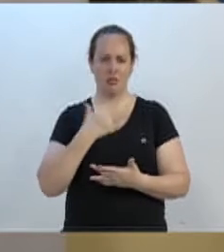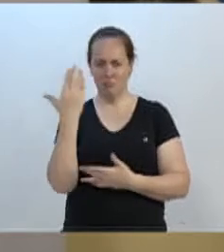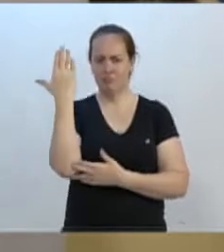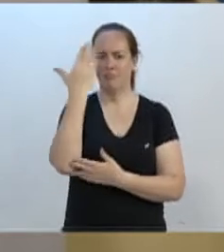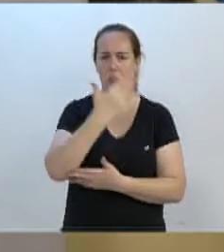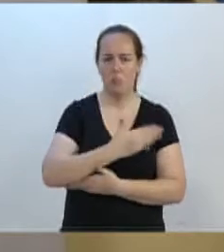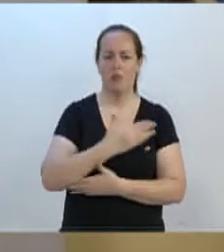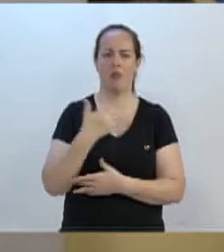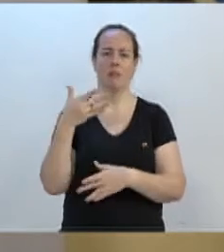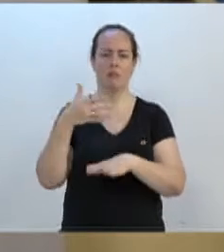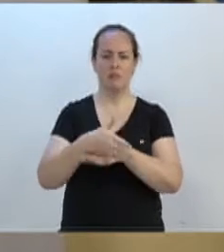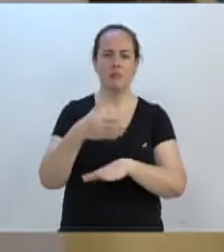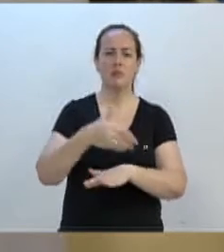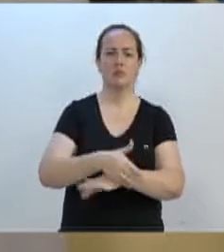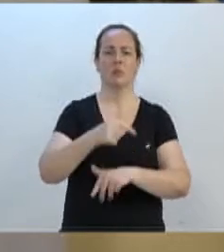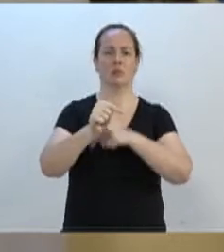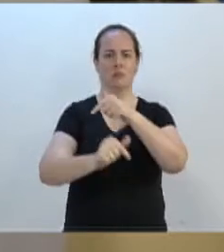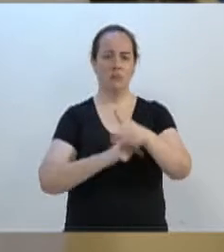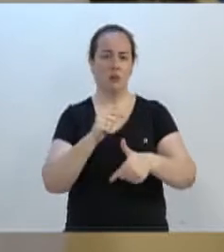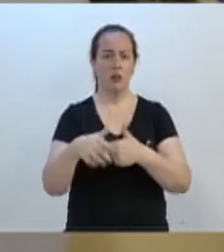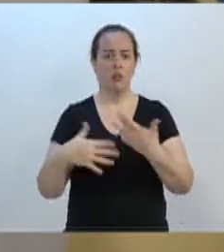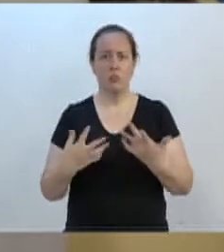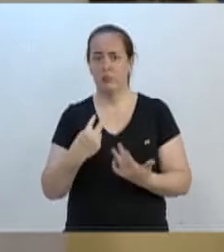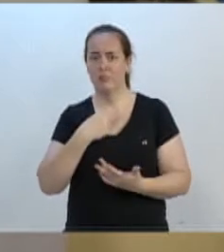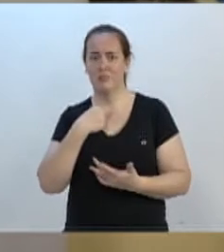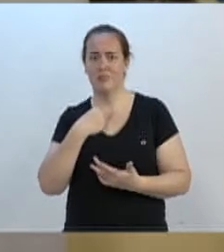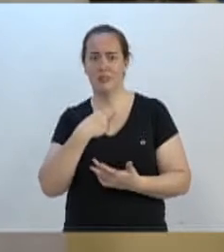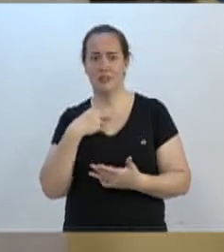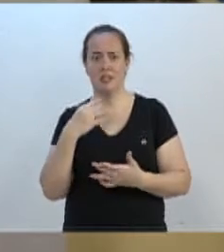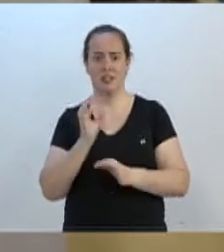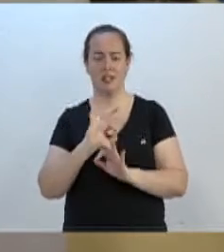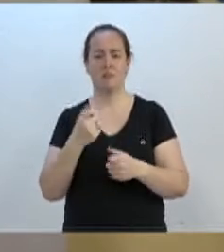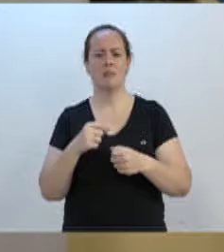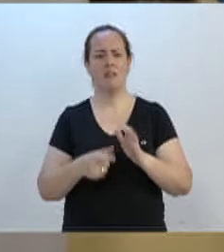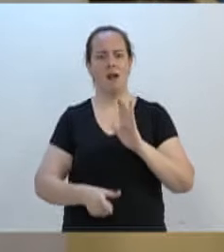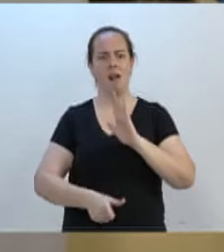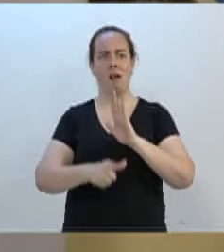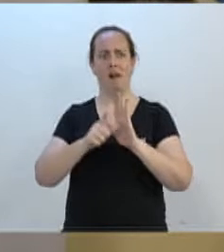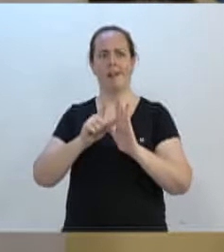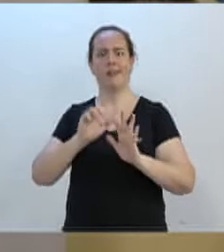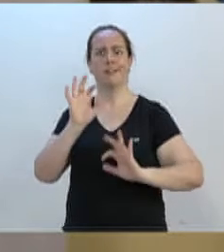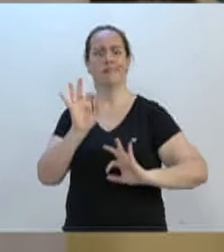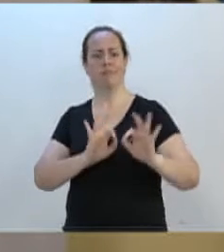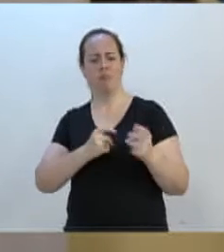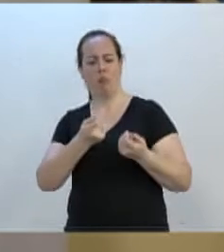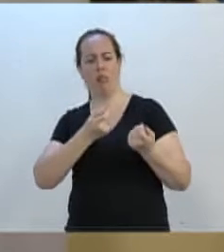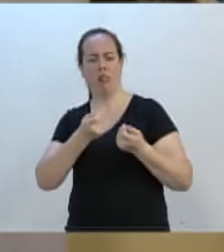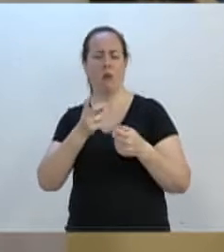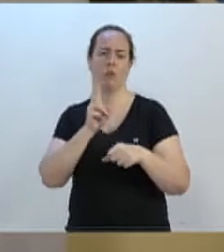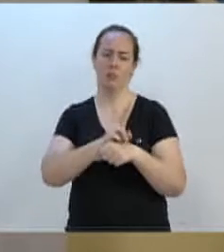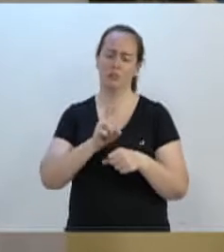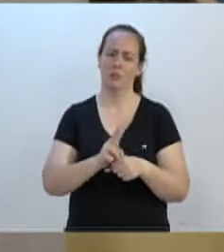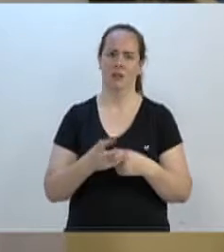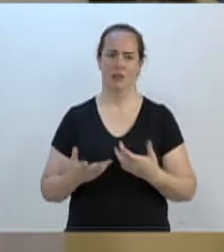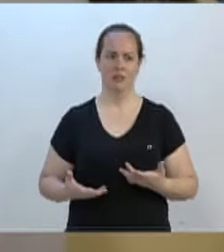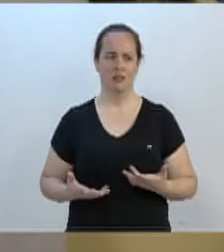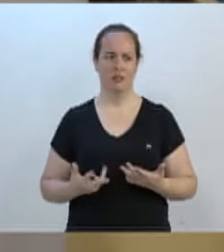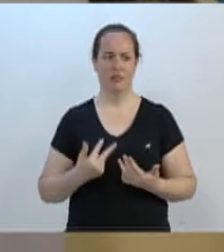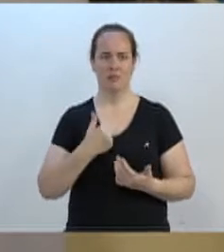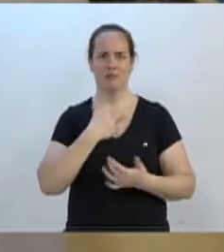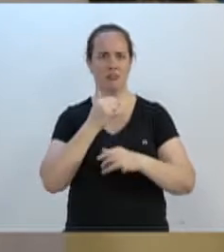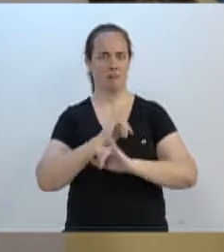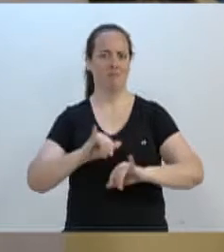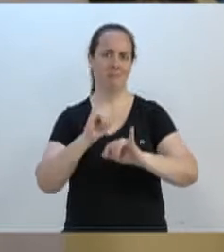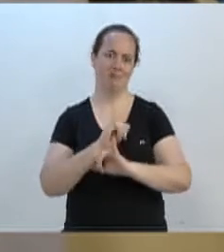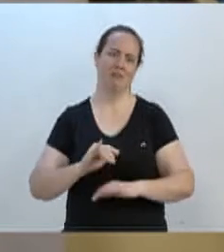votou naquele dia, então eles nem deveriam ter filtrado aquela notícia e não ter, né,